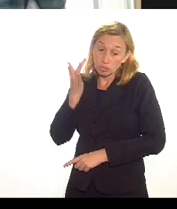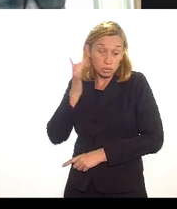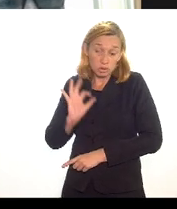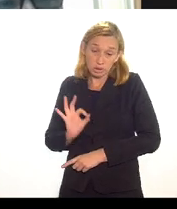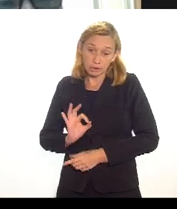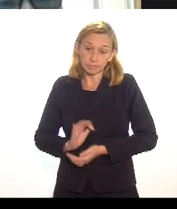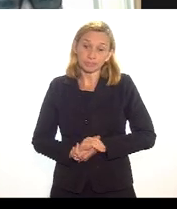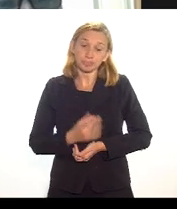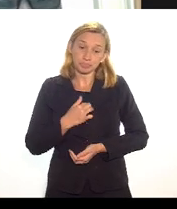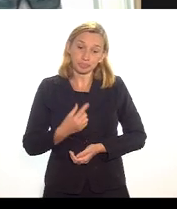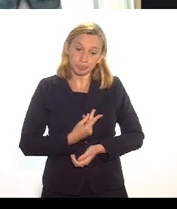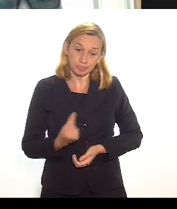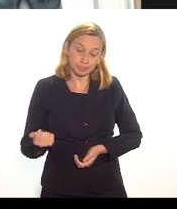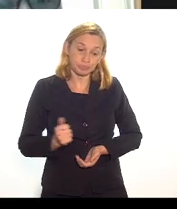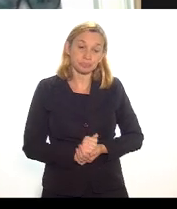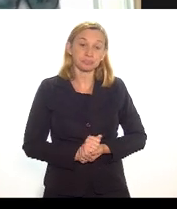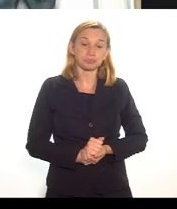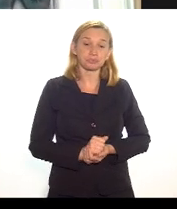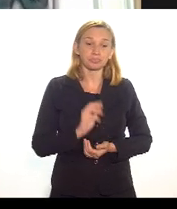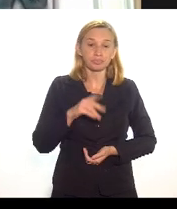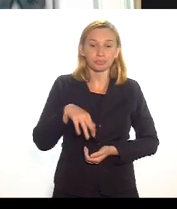doutora, mas acredito, Magda, que seja a mesma coisa.